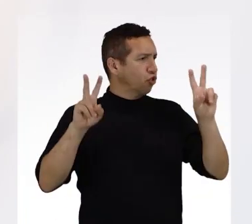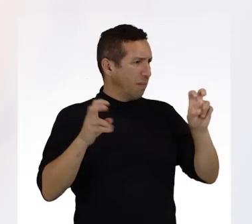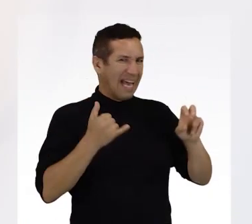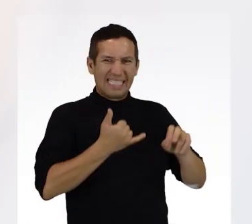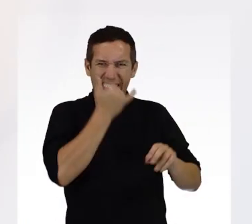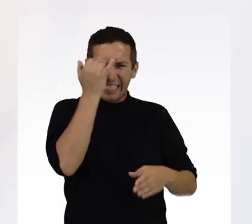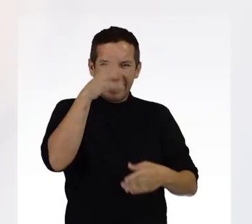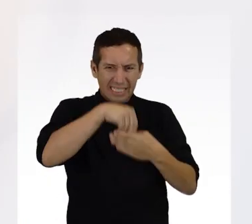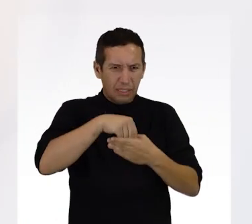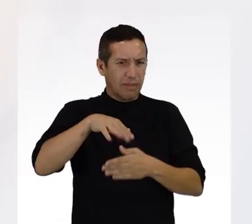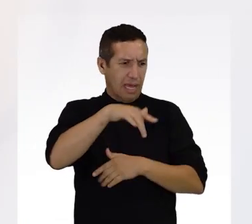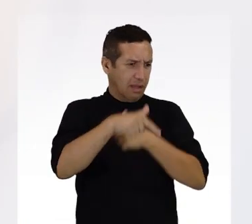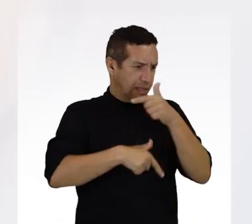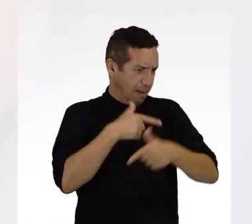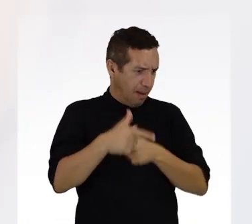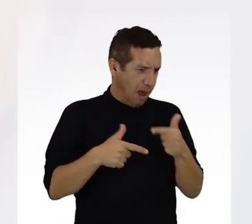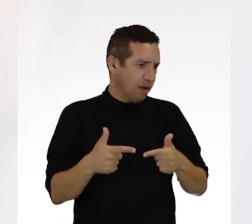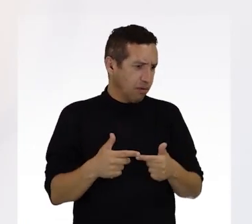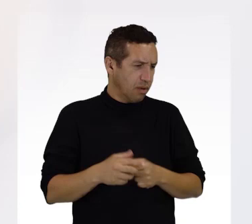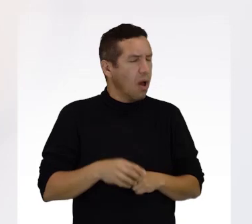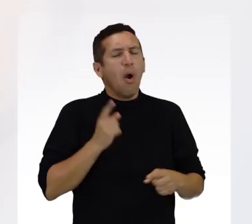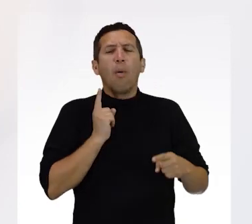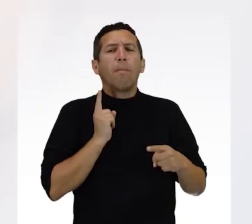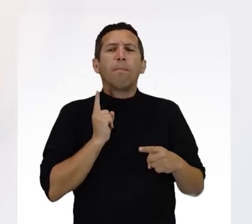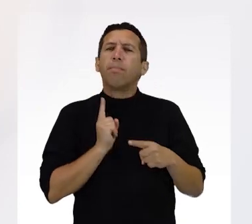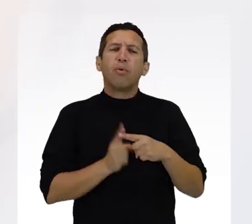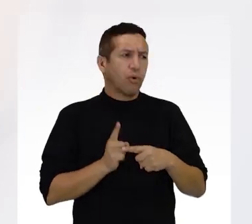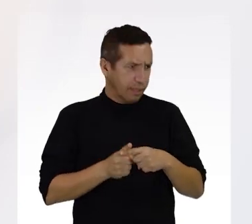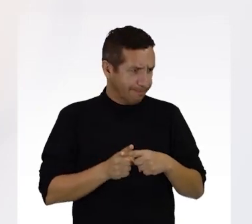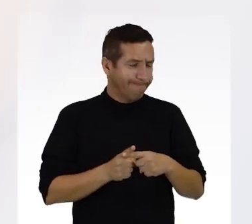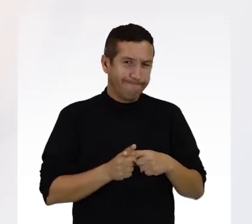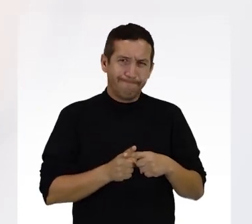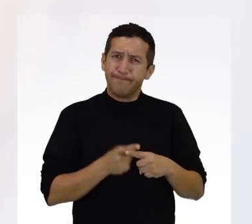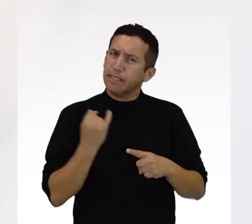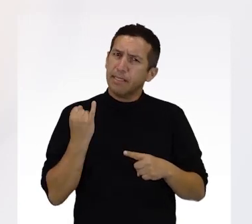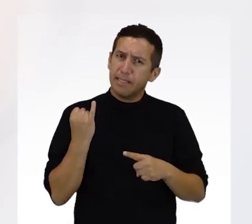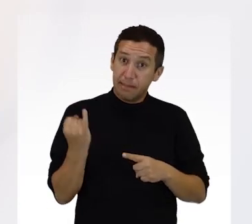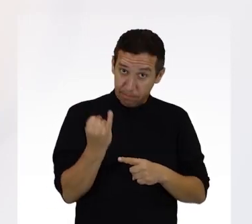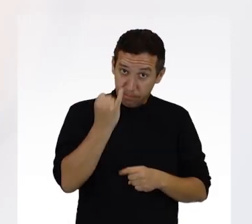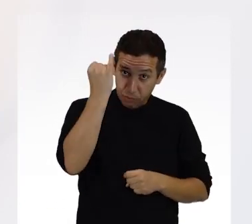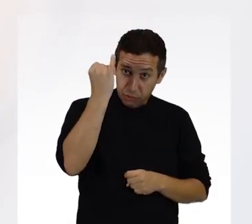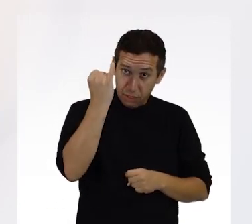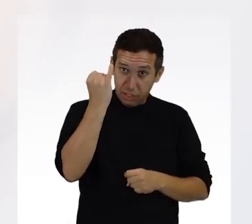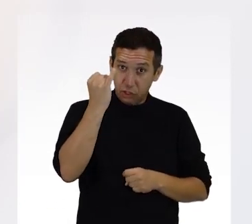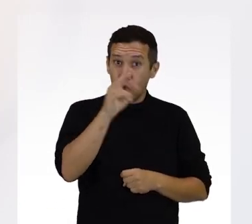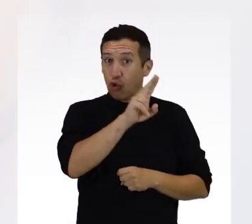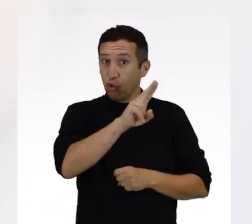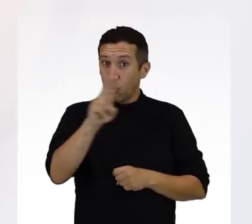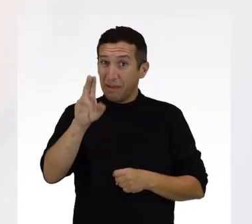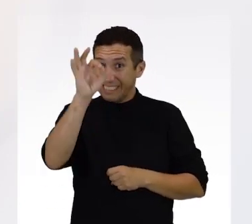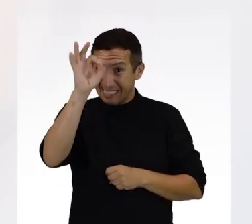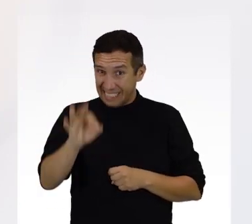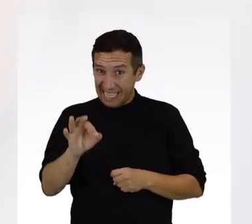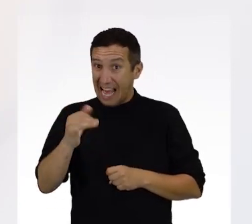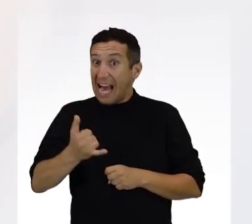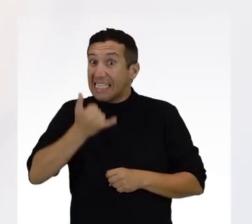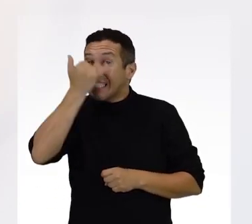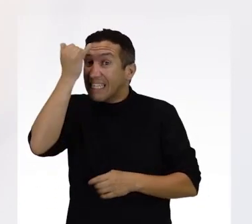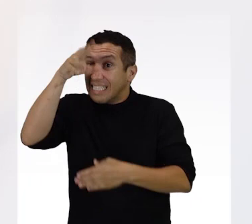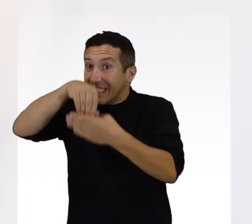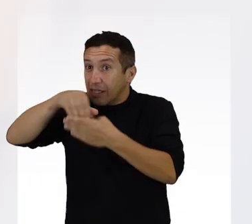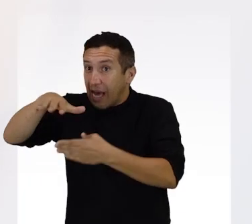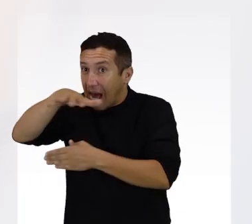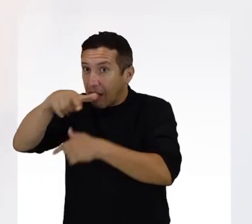isso, que é acidente de trabalho e tragédia. Por que é importante que a gente dê a nomenclatura